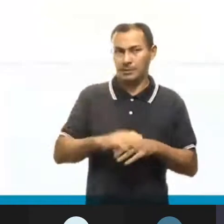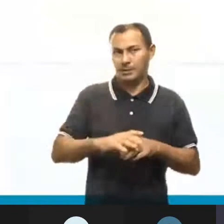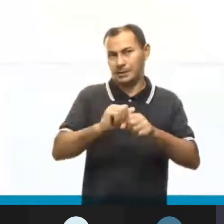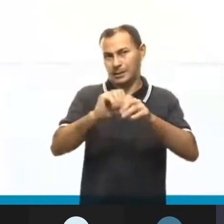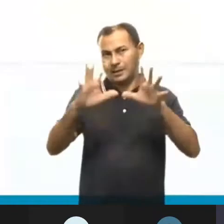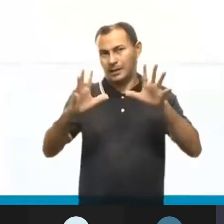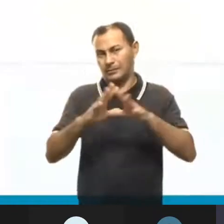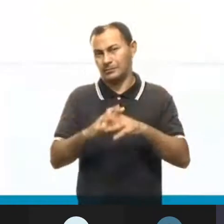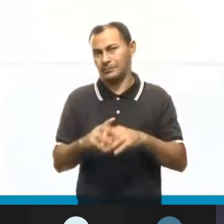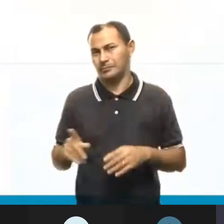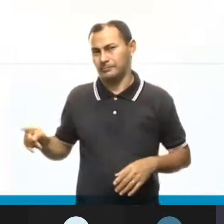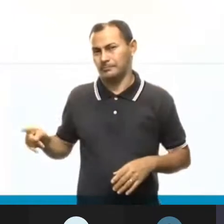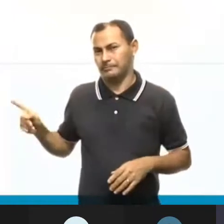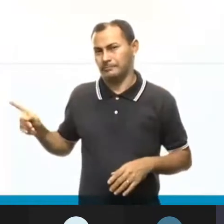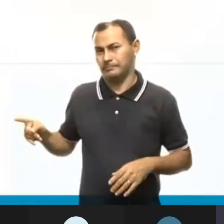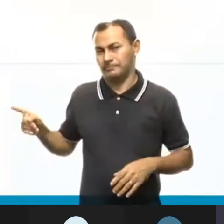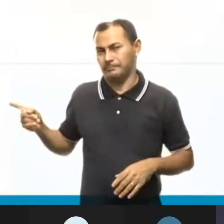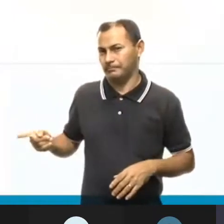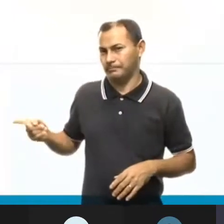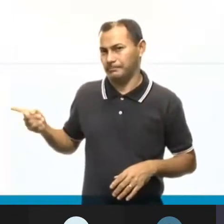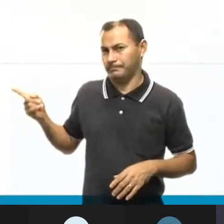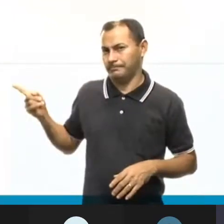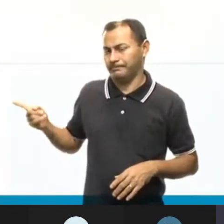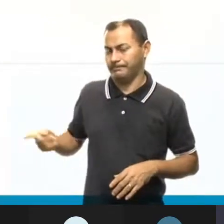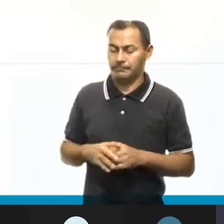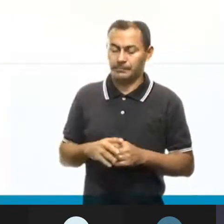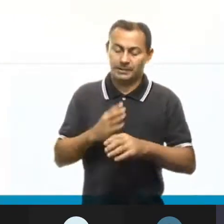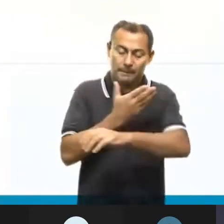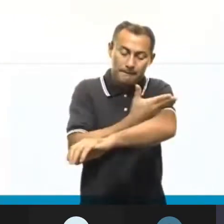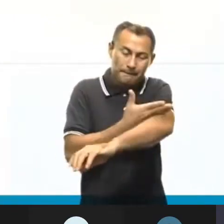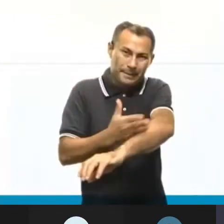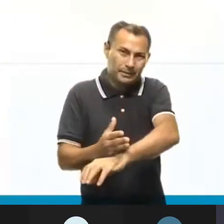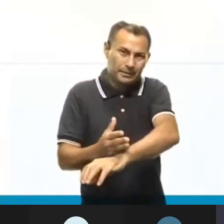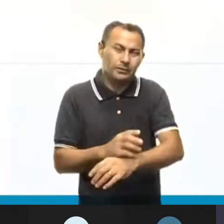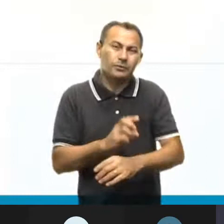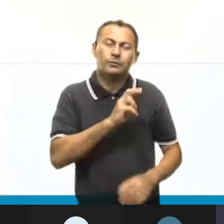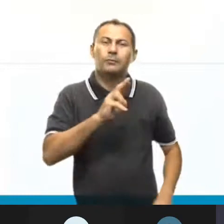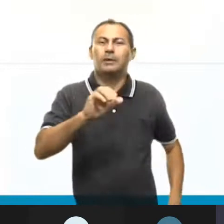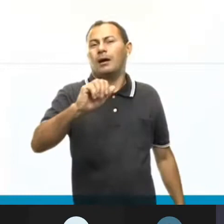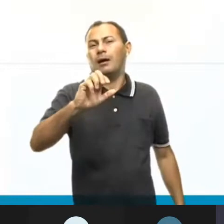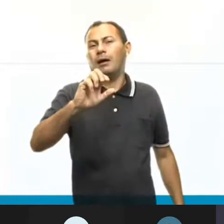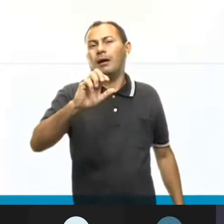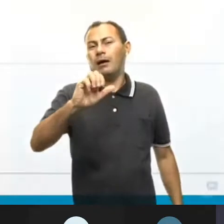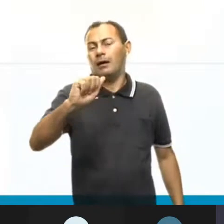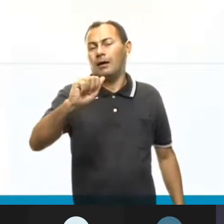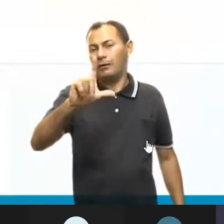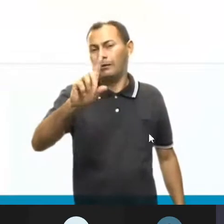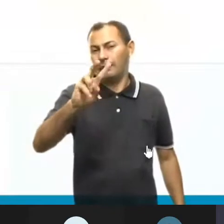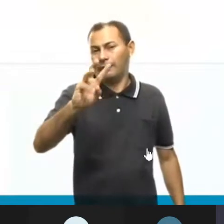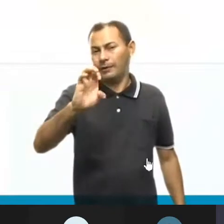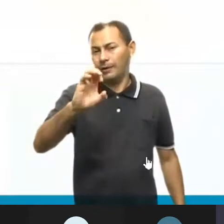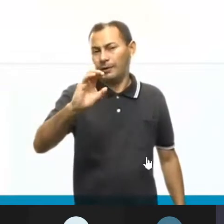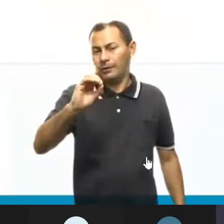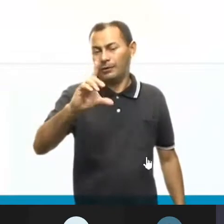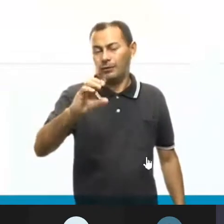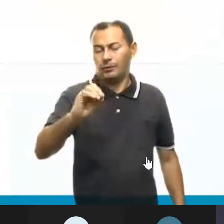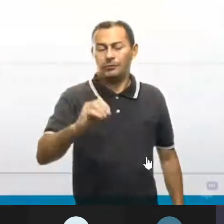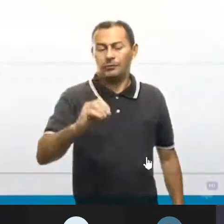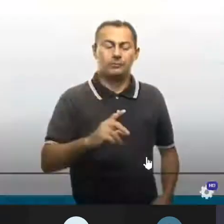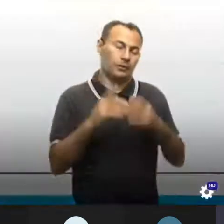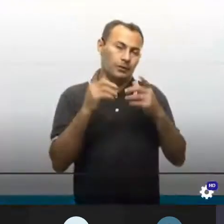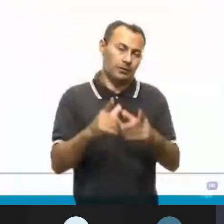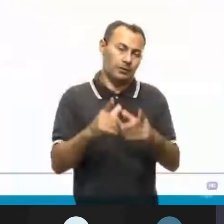mais clarinho aqui, tudo isso aqui é o que nós chamamos de alvéolos. Tá? Que são, né, na verdade,